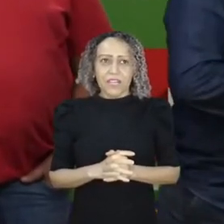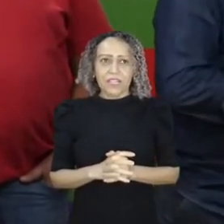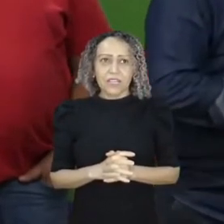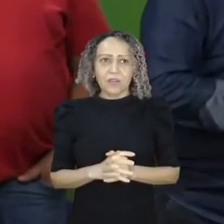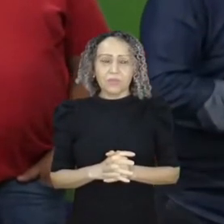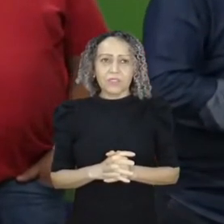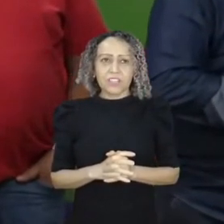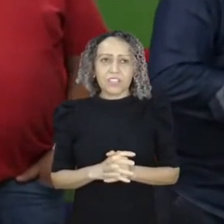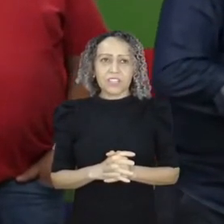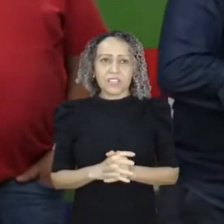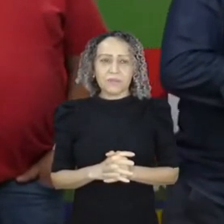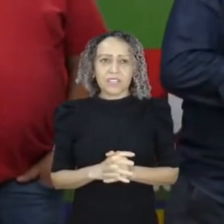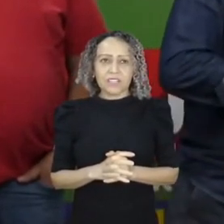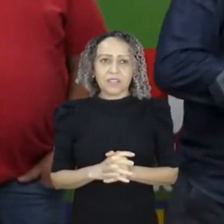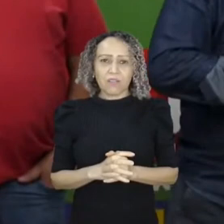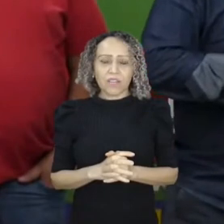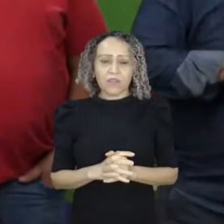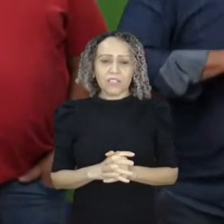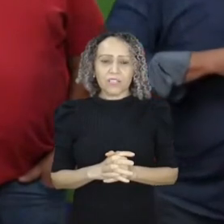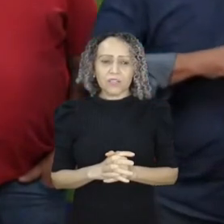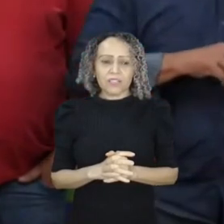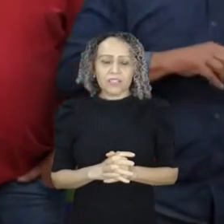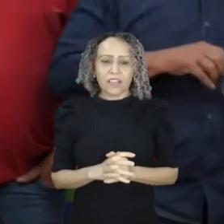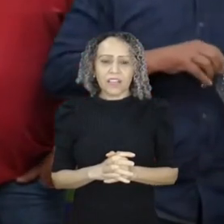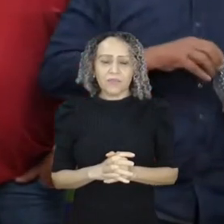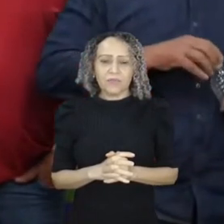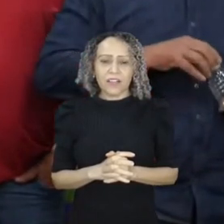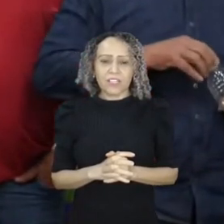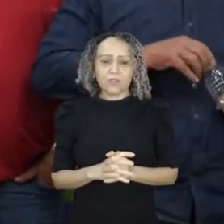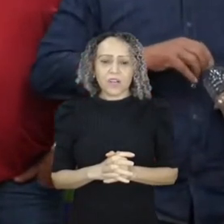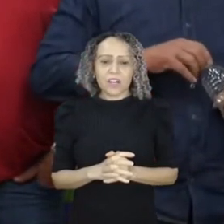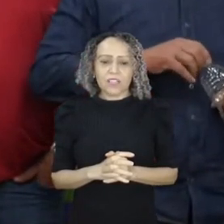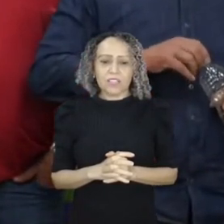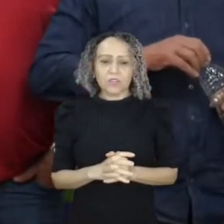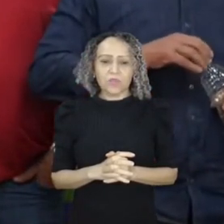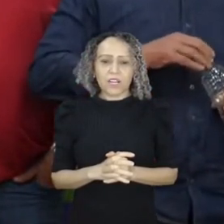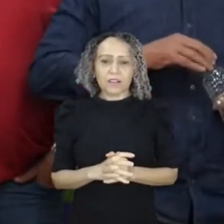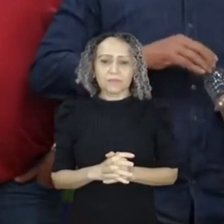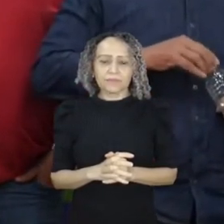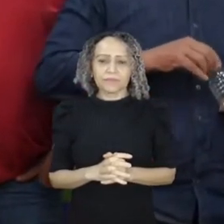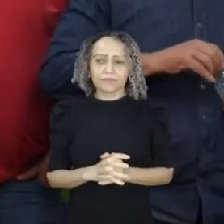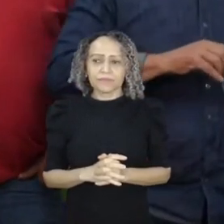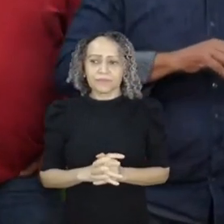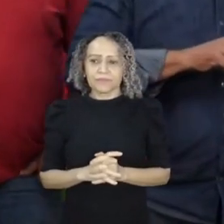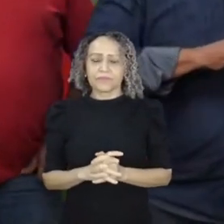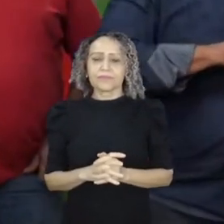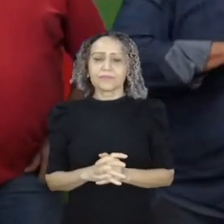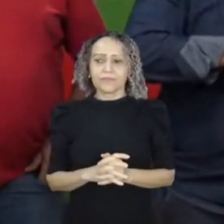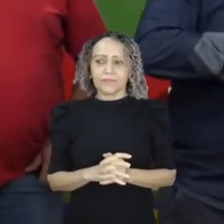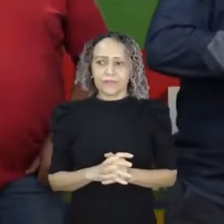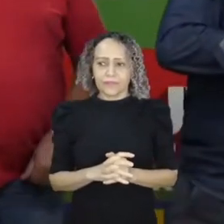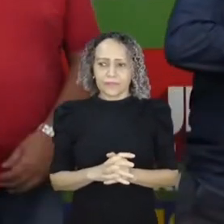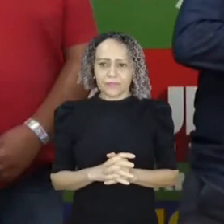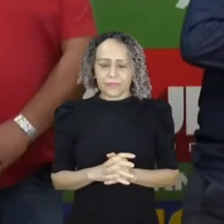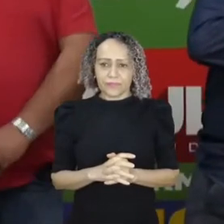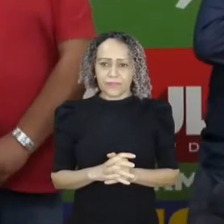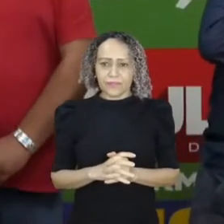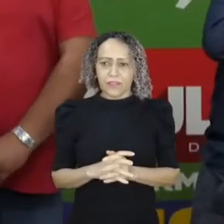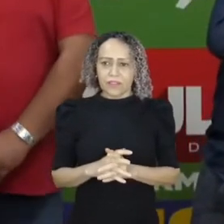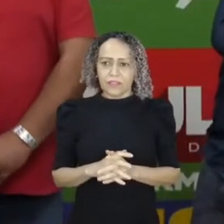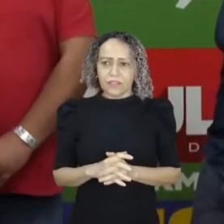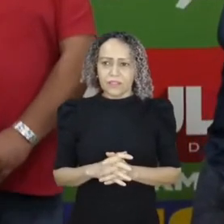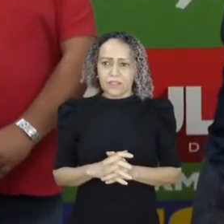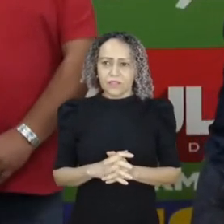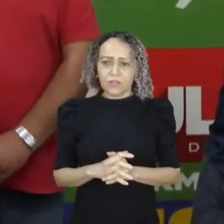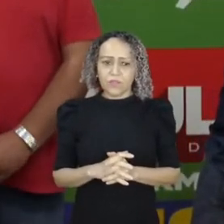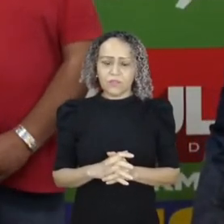que o Tarcísio tem no segundo. Então tem uma disputa a ser feita aí. Em 2012 eu também cheguei atrás no primeiro turno do Zé